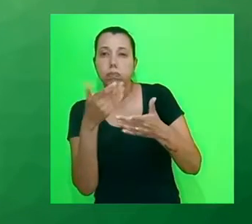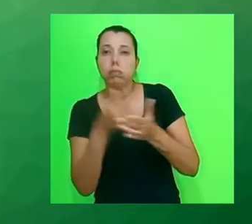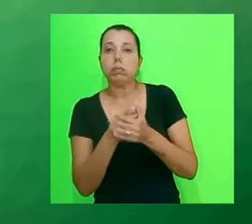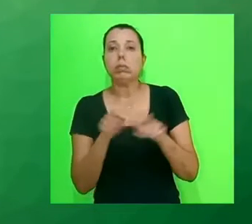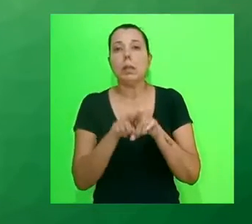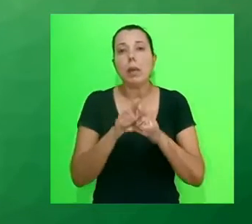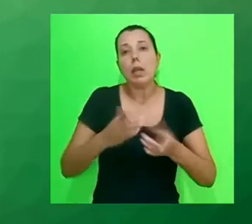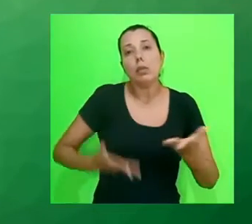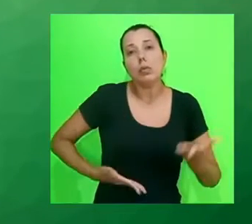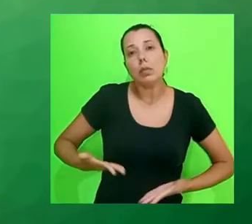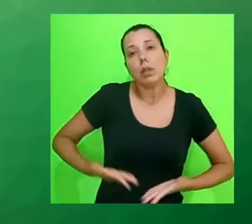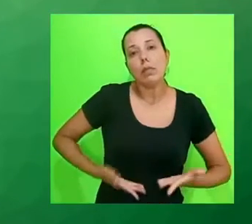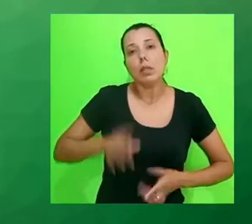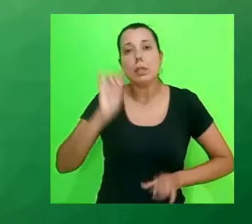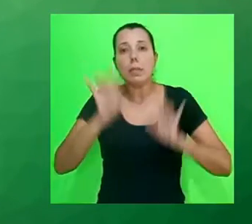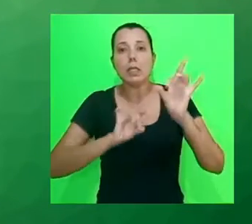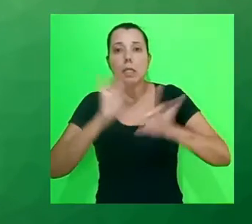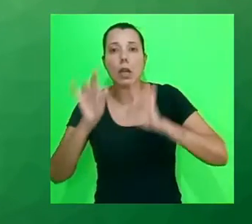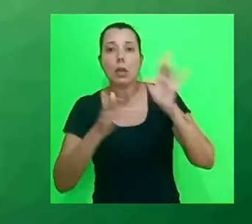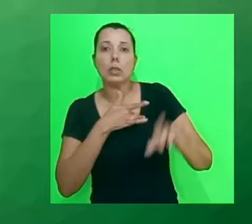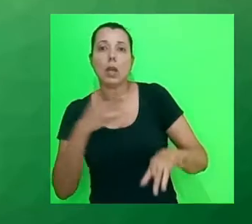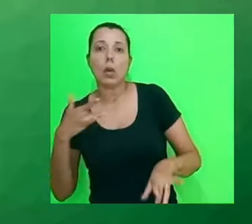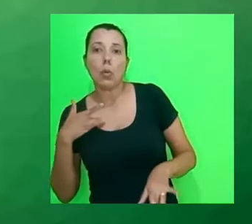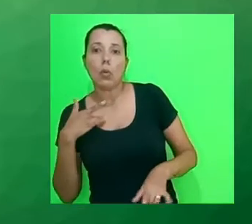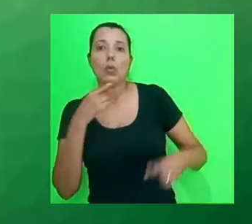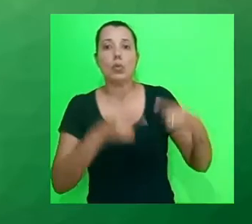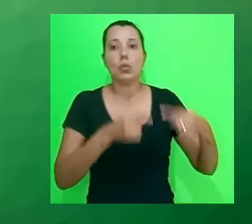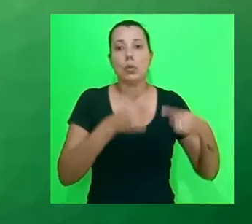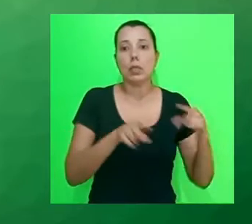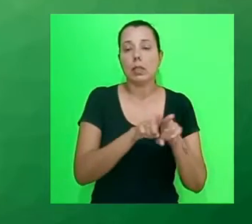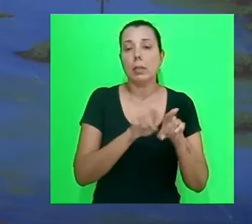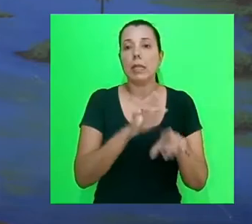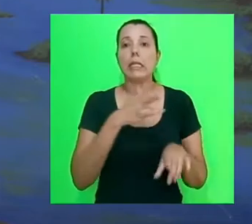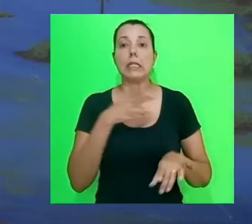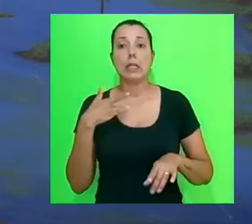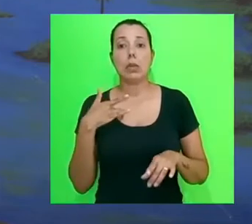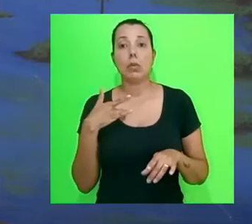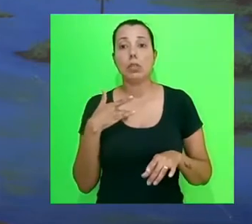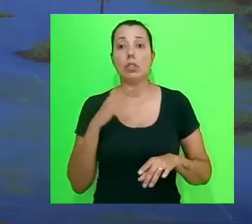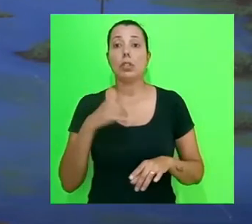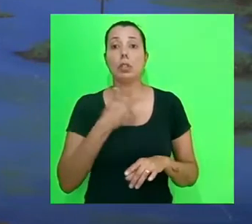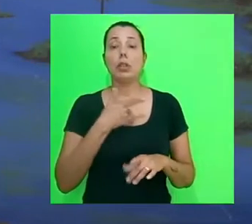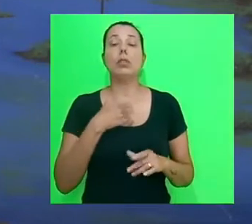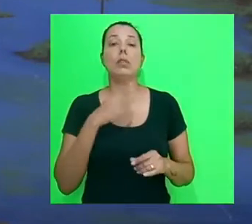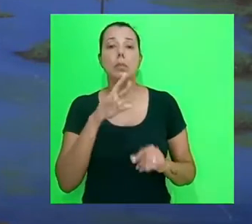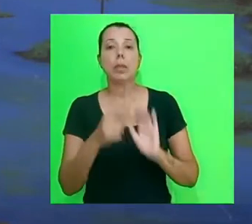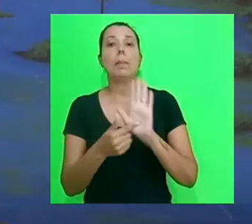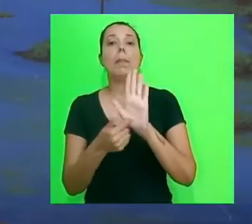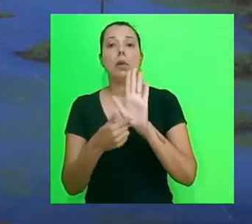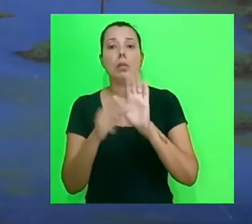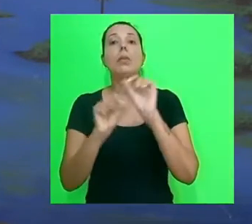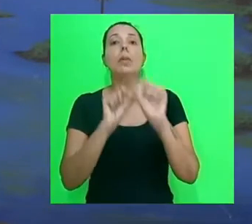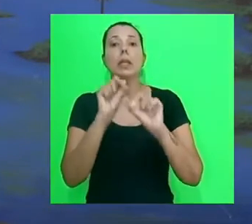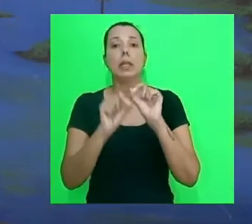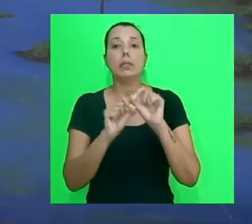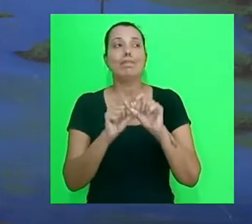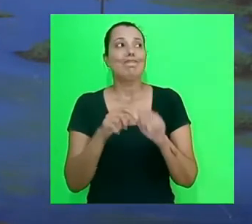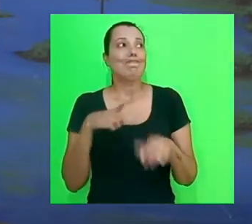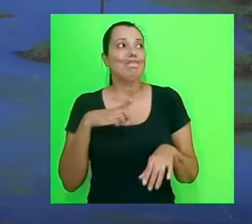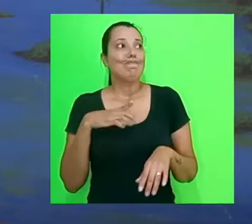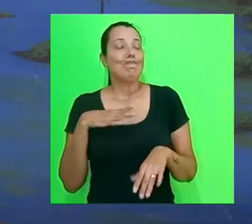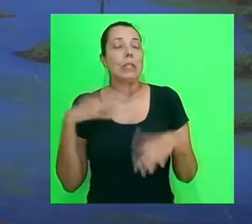essa probabilidade desse problema, que já foi uma evolução, a luta das mulheres, né? Evoluiu muito, mesmo que ainda tenha que